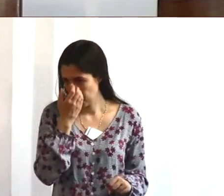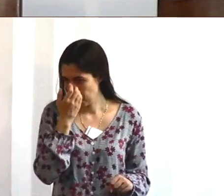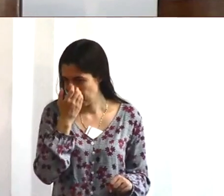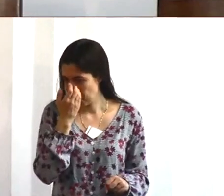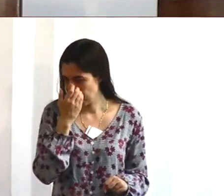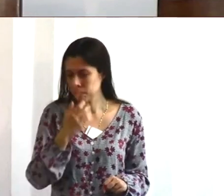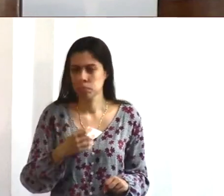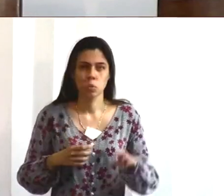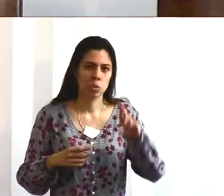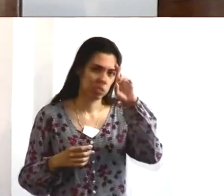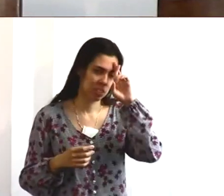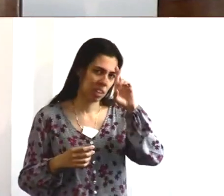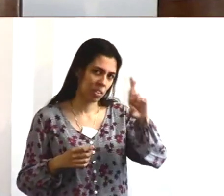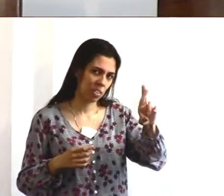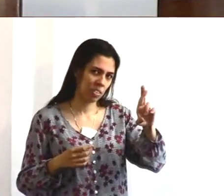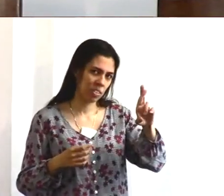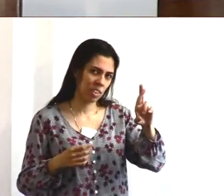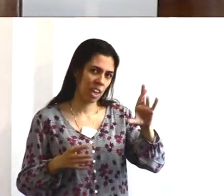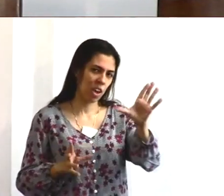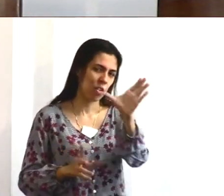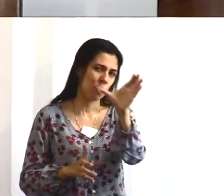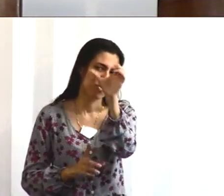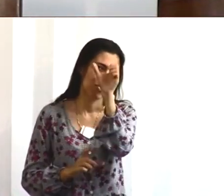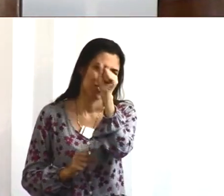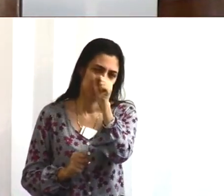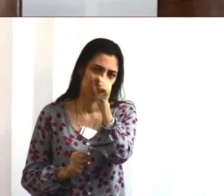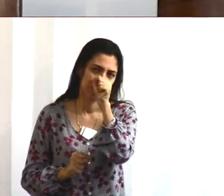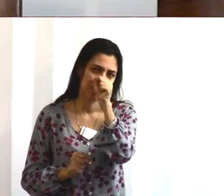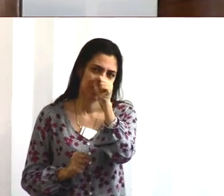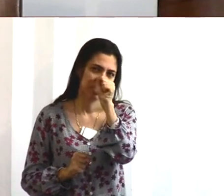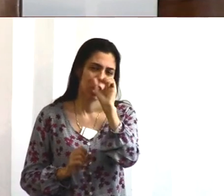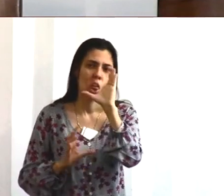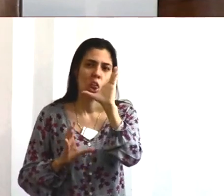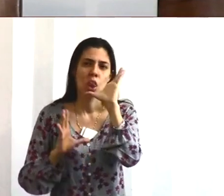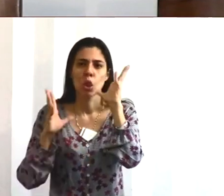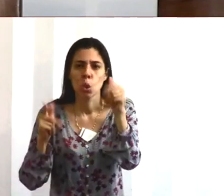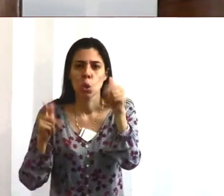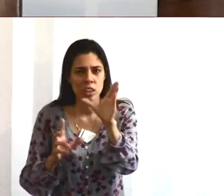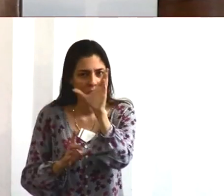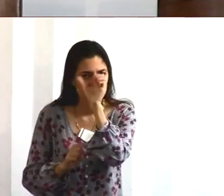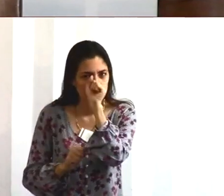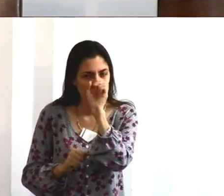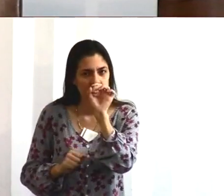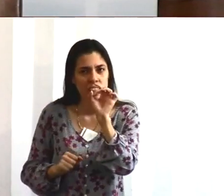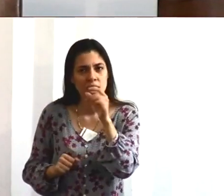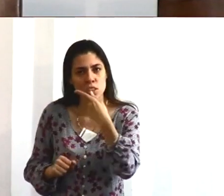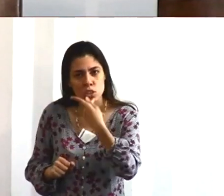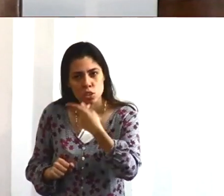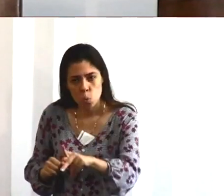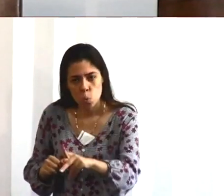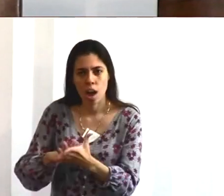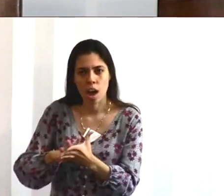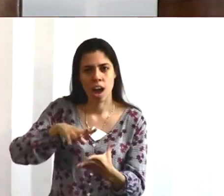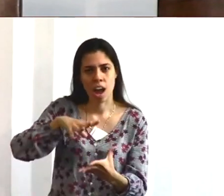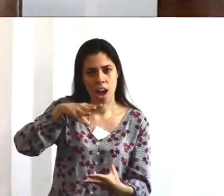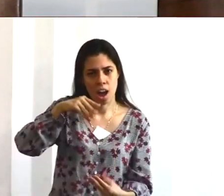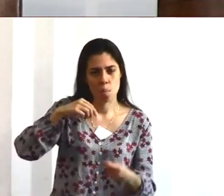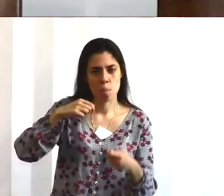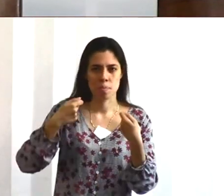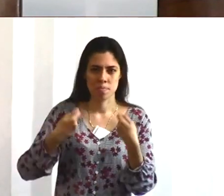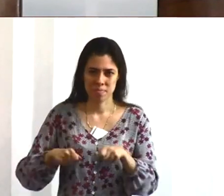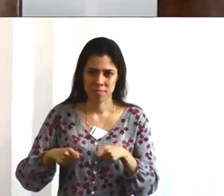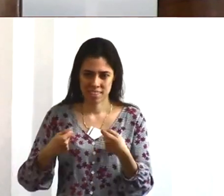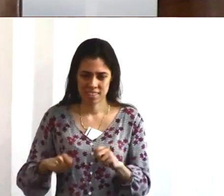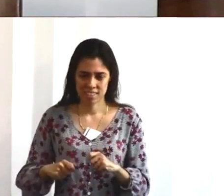Ele é o refúgio, Ele é a fortaleza que a sua alma precisa. Que Deus nos ajude. E que o céu seja de fato um